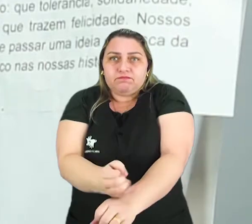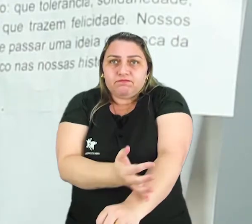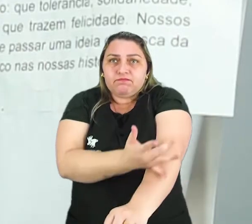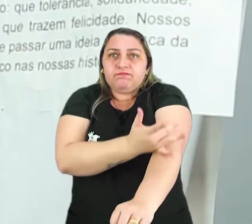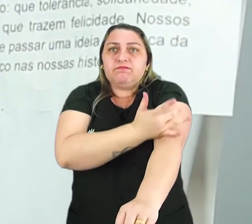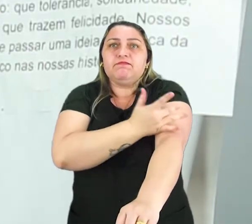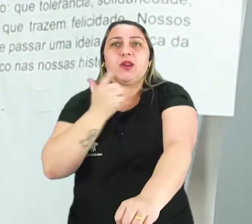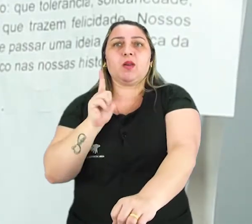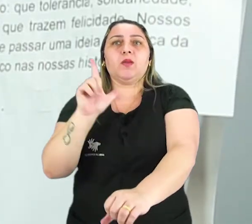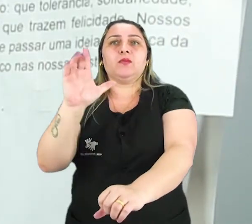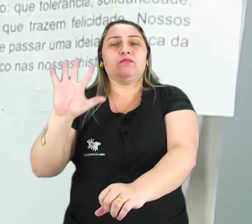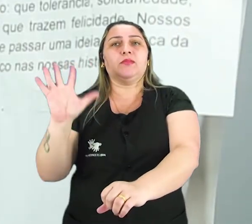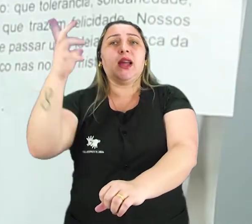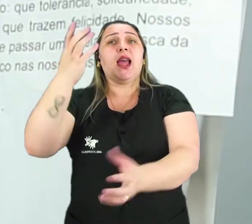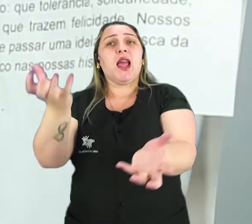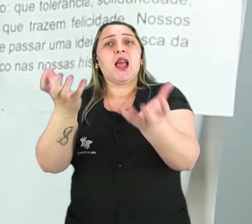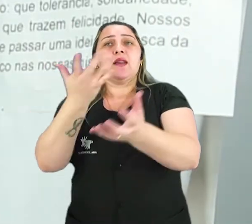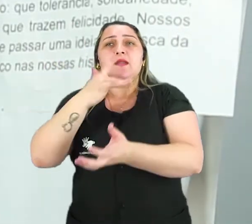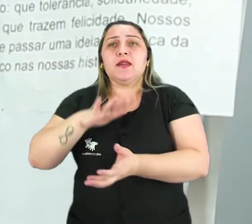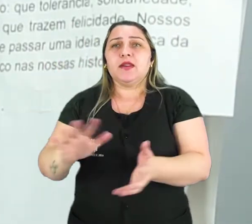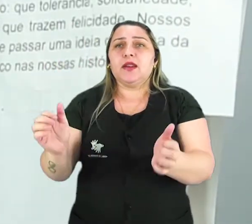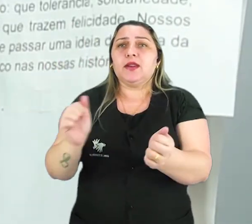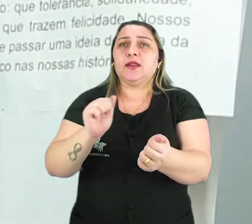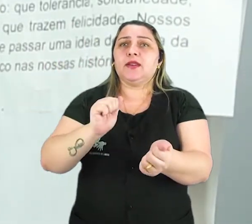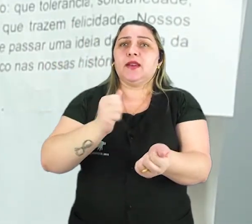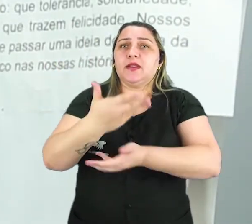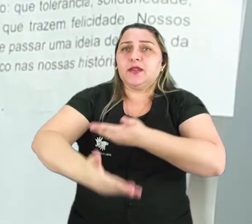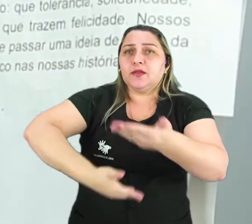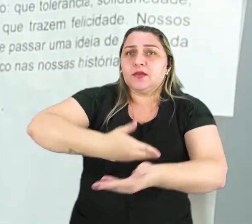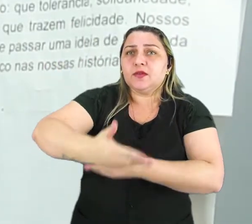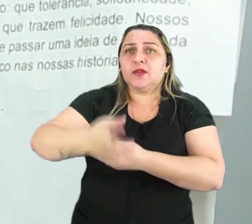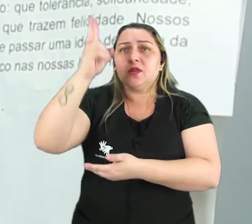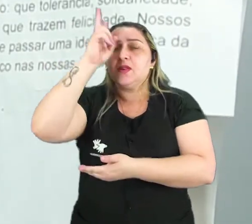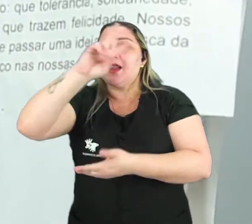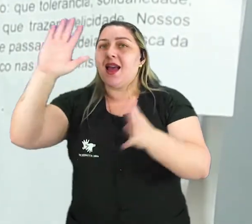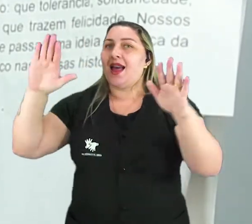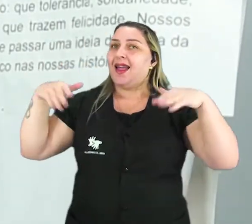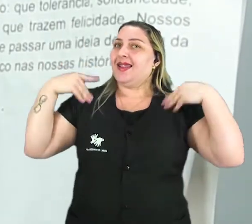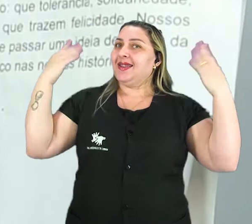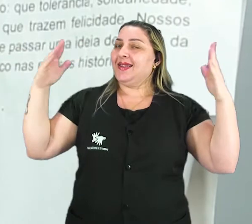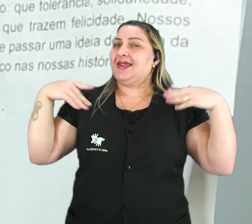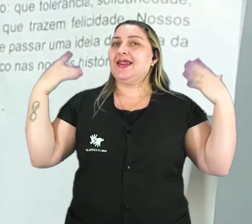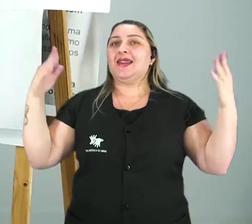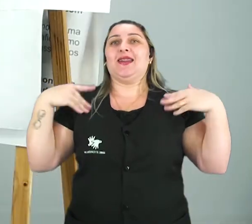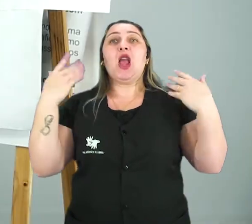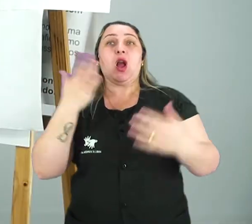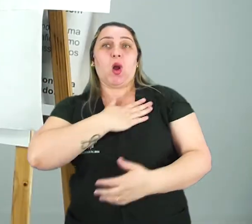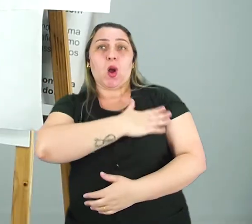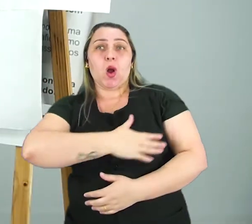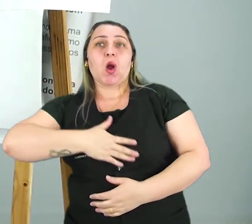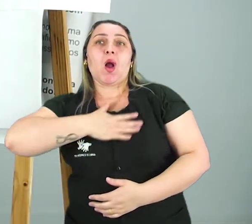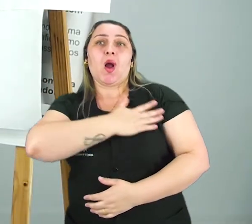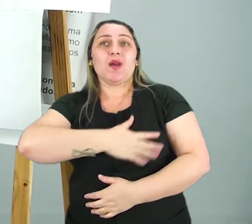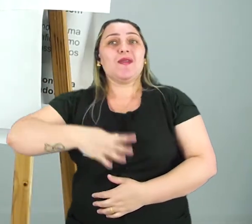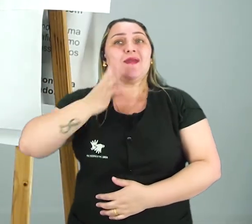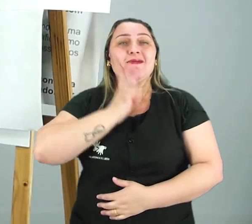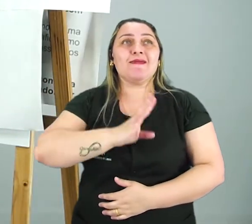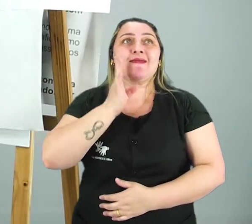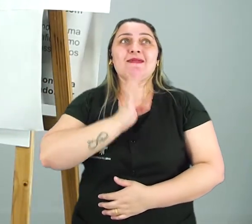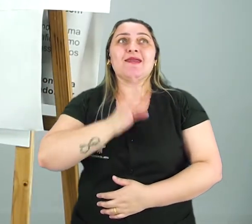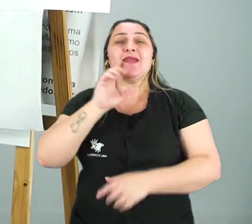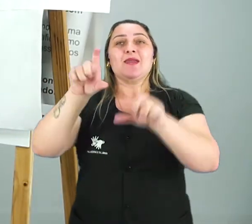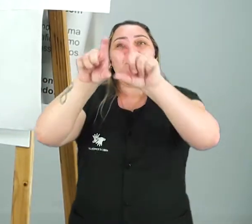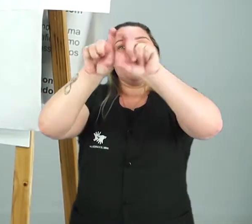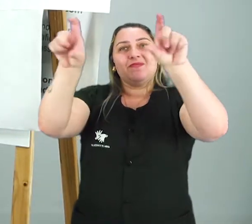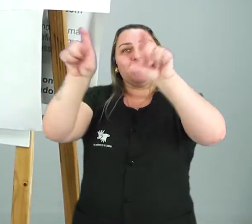emoções. Queremos que as crianças se envolvam com a história de forma alegre e que elas se divirtam. Exatamente quando a gente lê aquelas